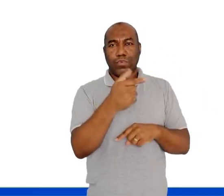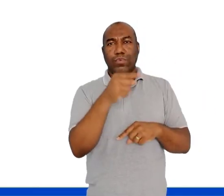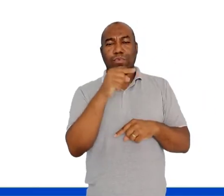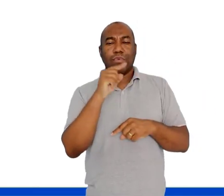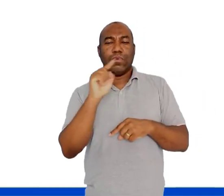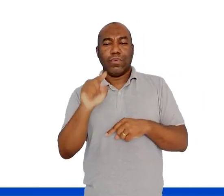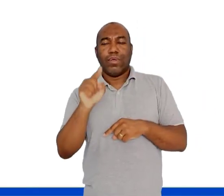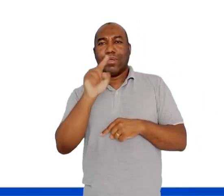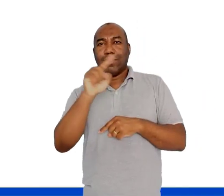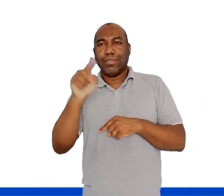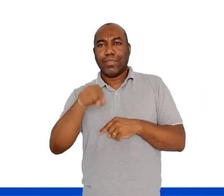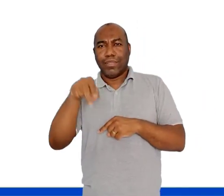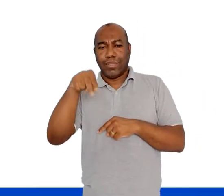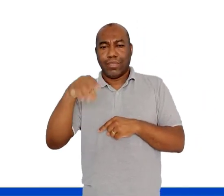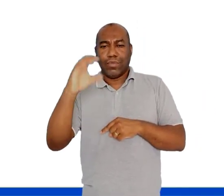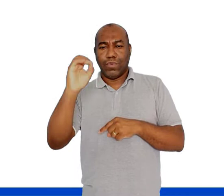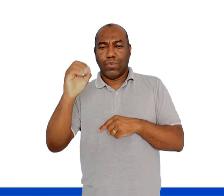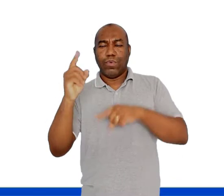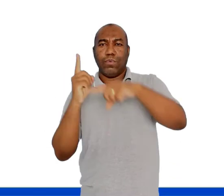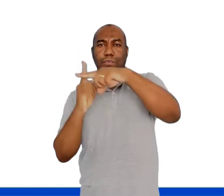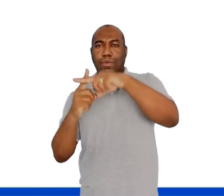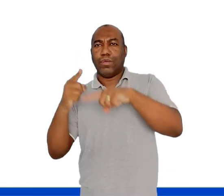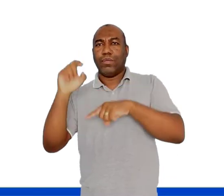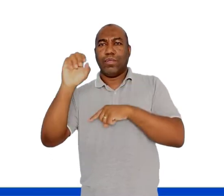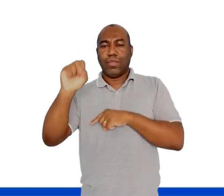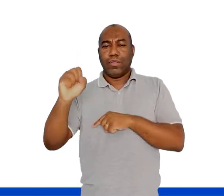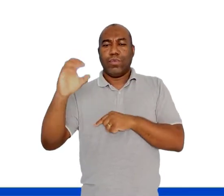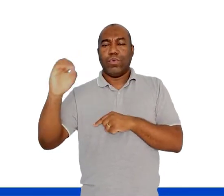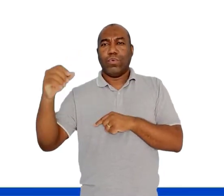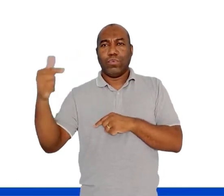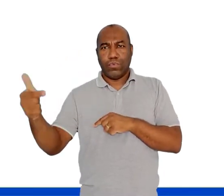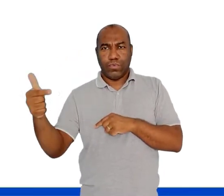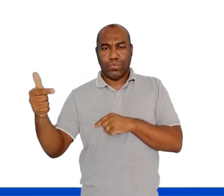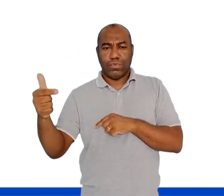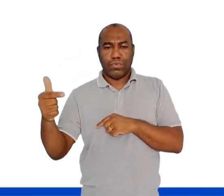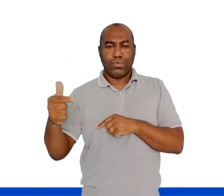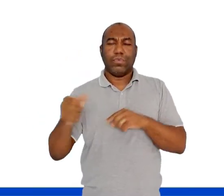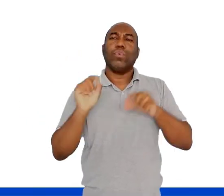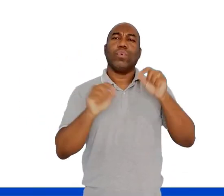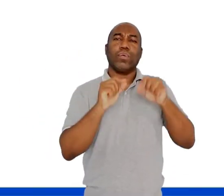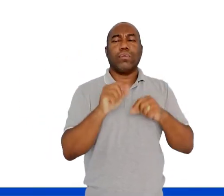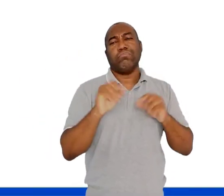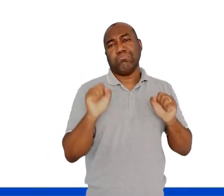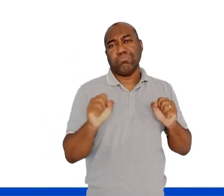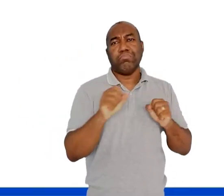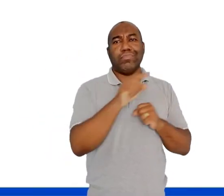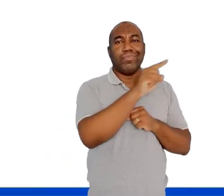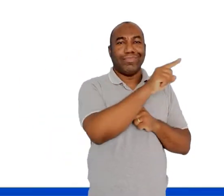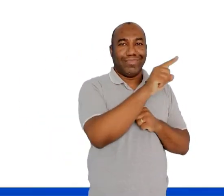enxofre. Professor, eu não sei falar os nomes assim. Então, eu tenho lá SNS, né? Zinco,